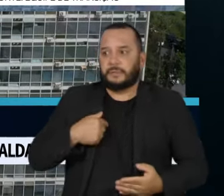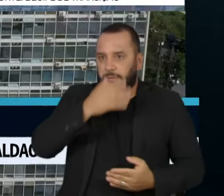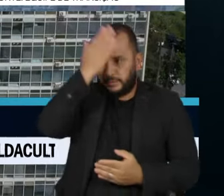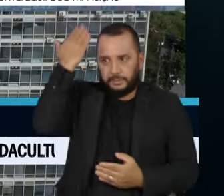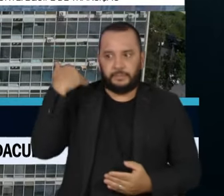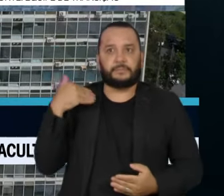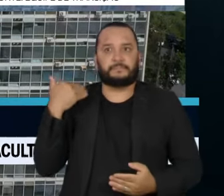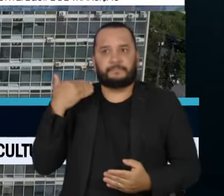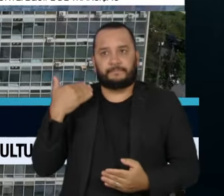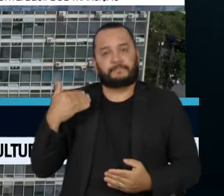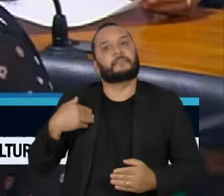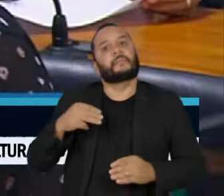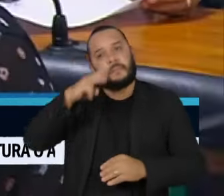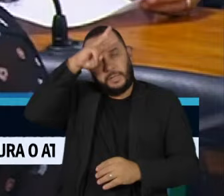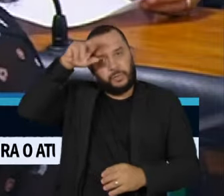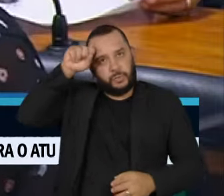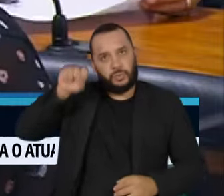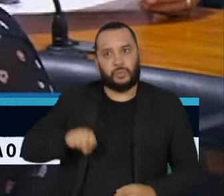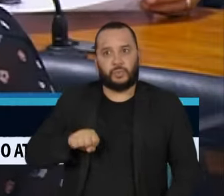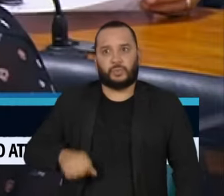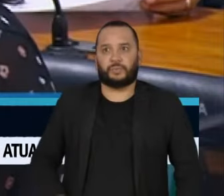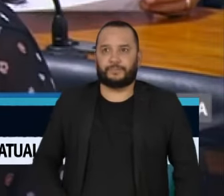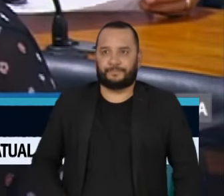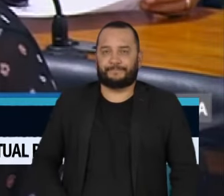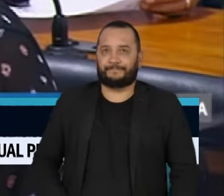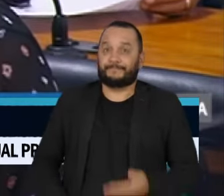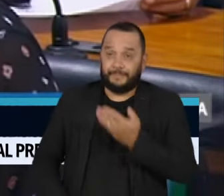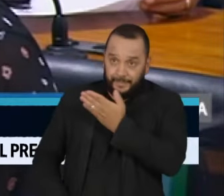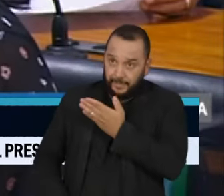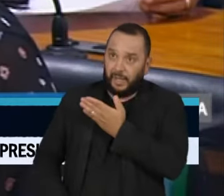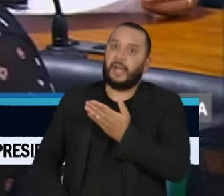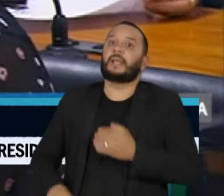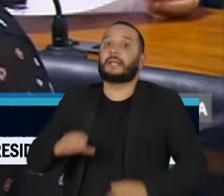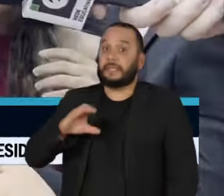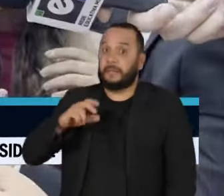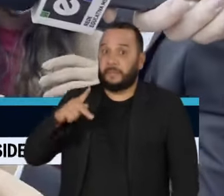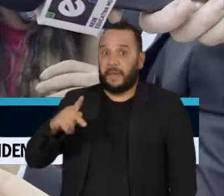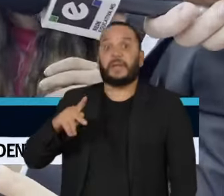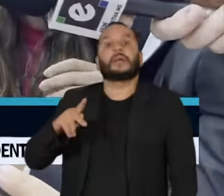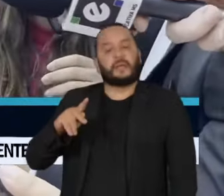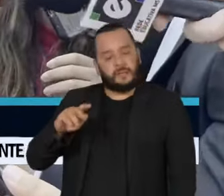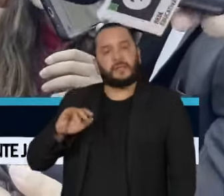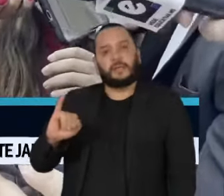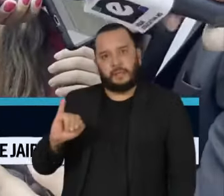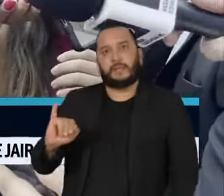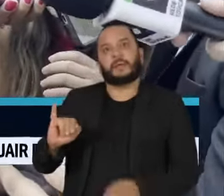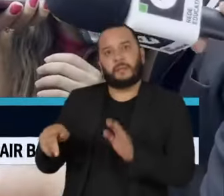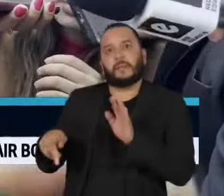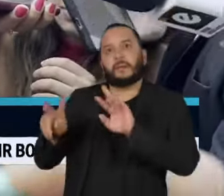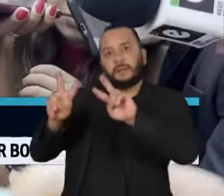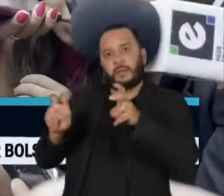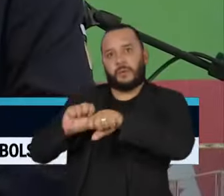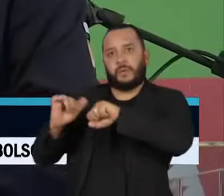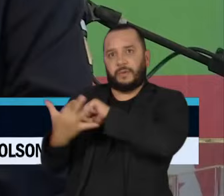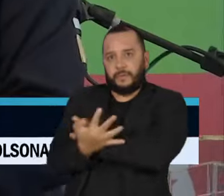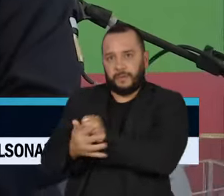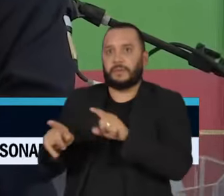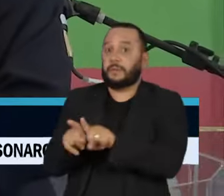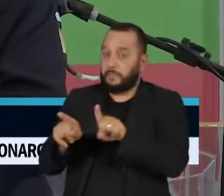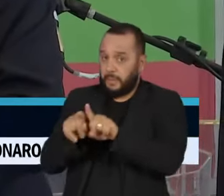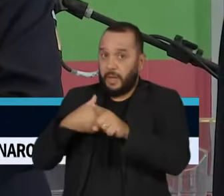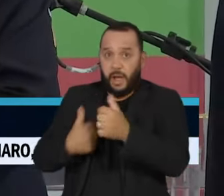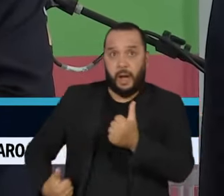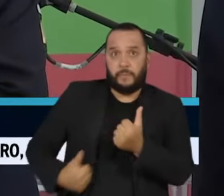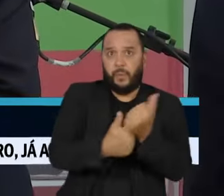Tebet, de Mato Grosso do Sul, que se destacou na CPI da pandemia e pelo apoio decisivo a Lula no